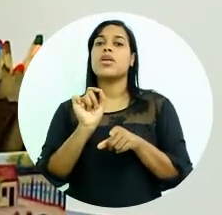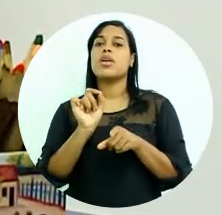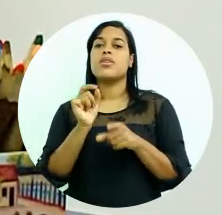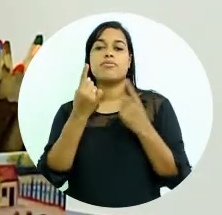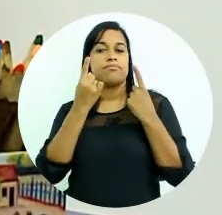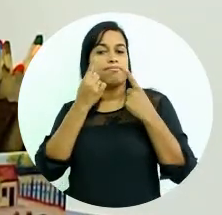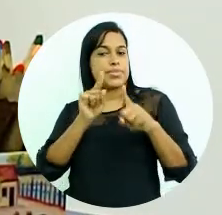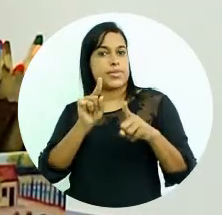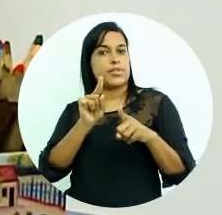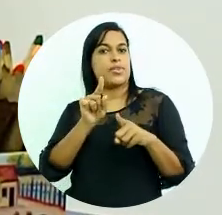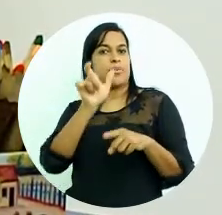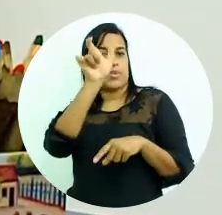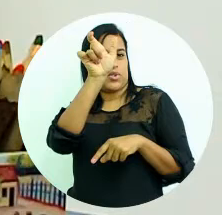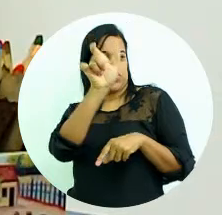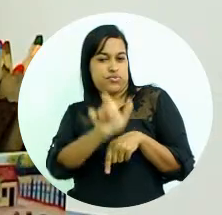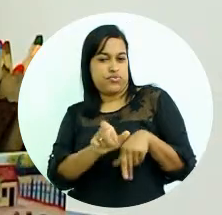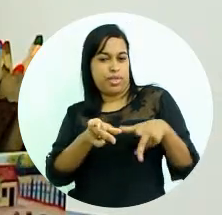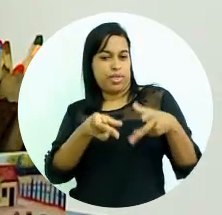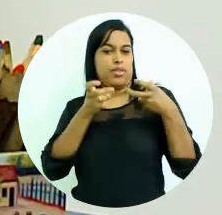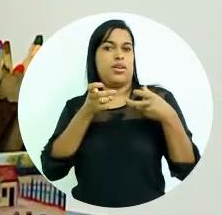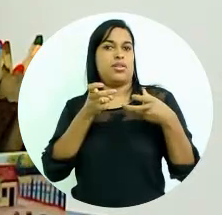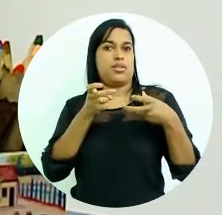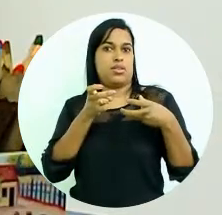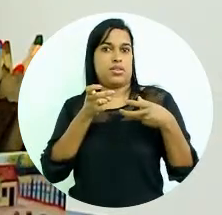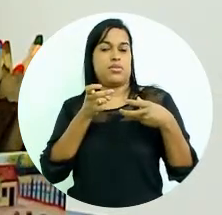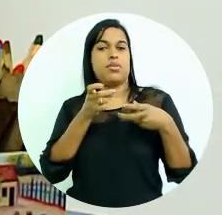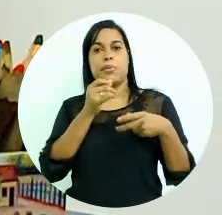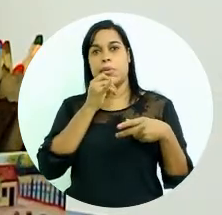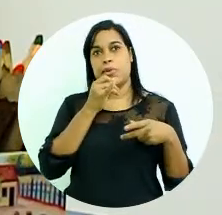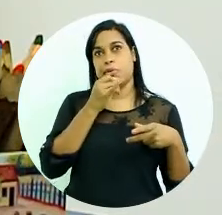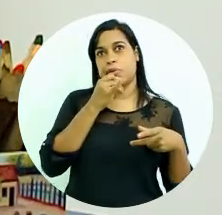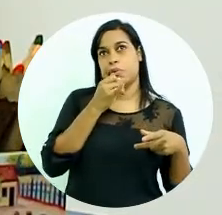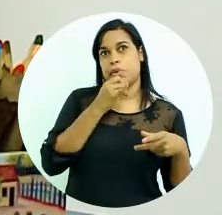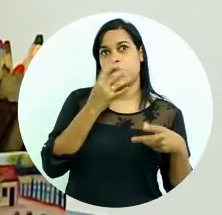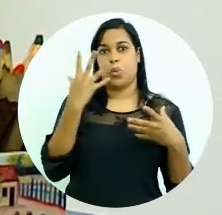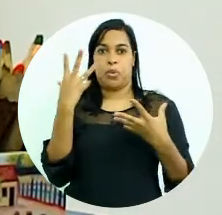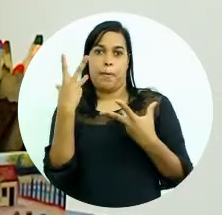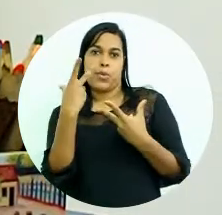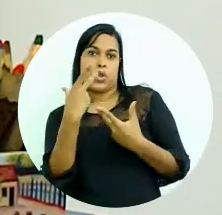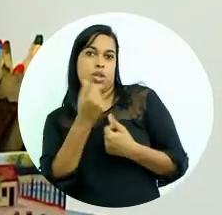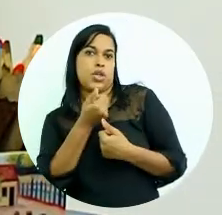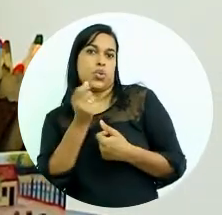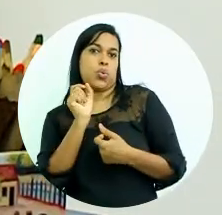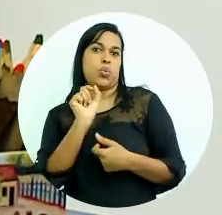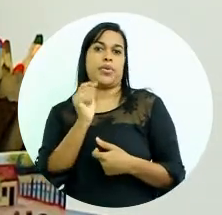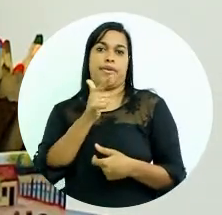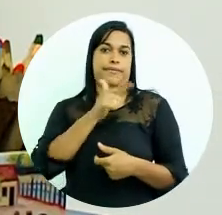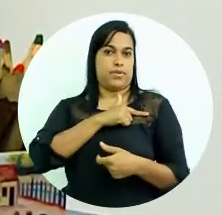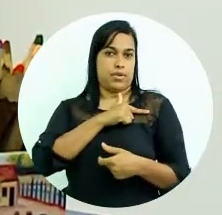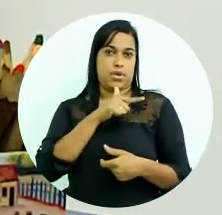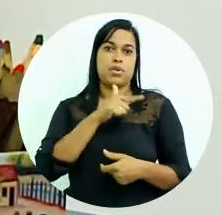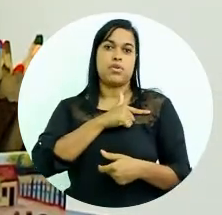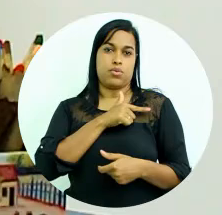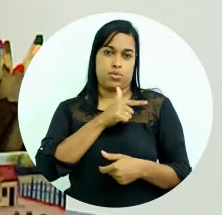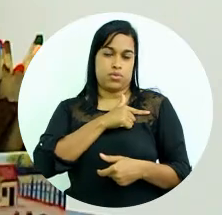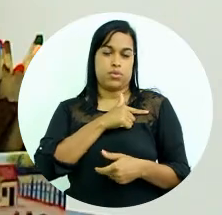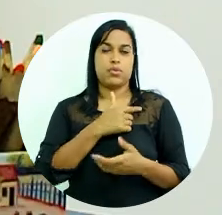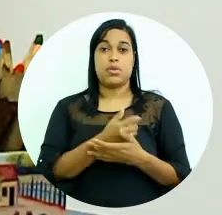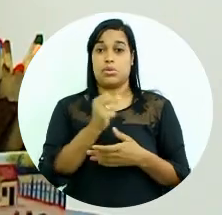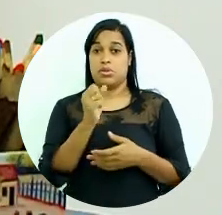também fazemos julgamentos estéticos, quando nós julgamos o que é belo, o que é